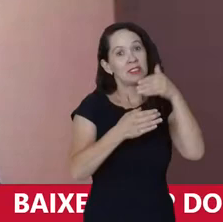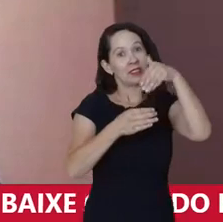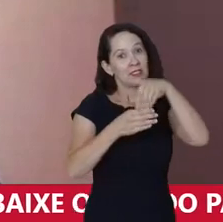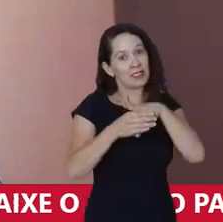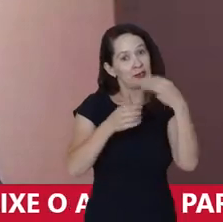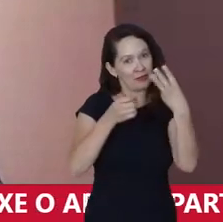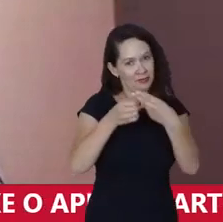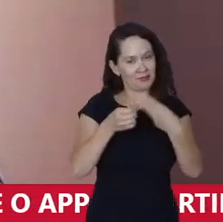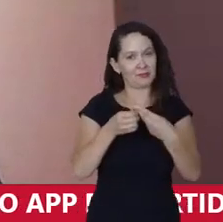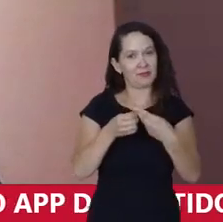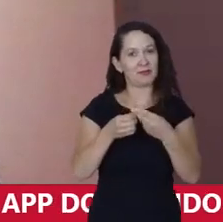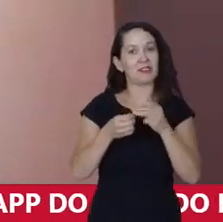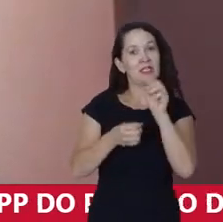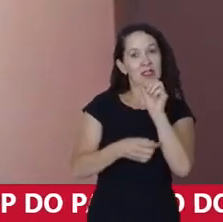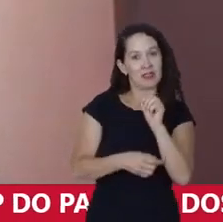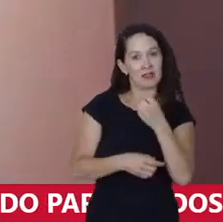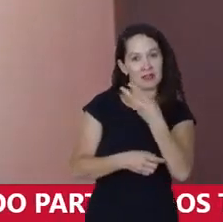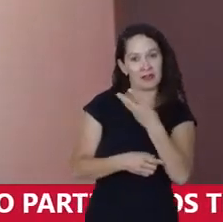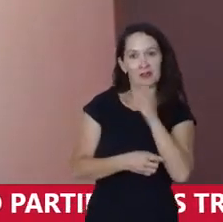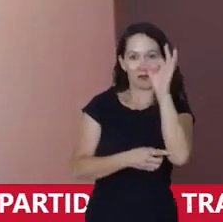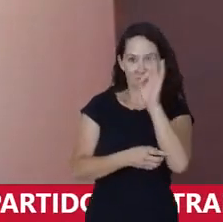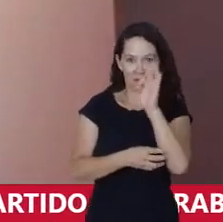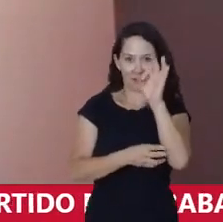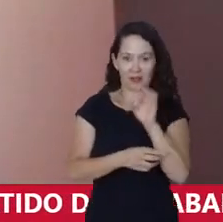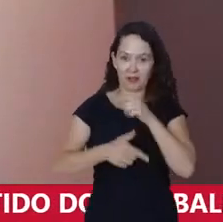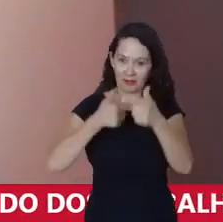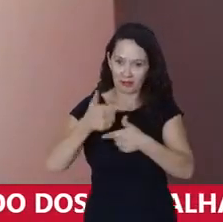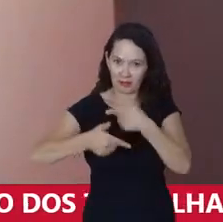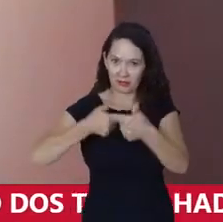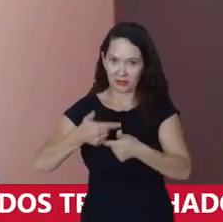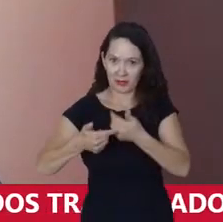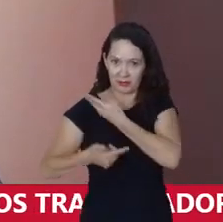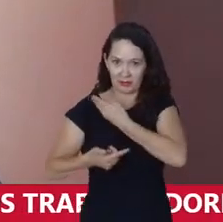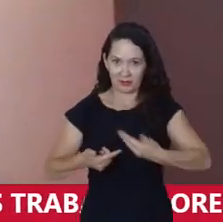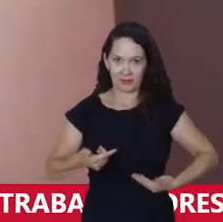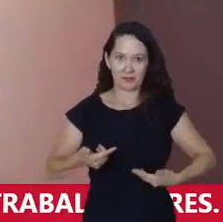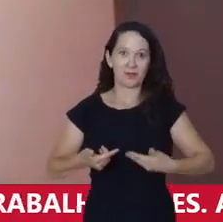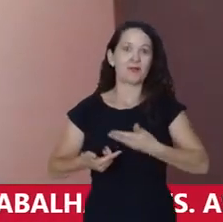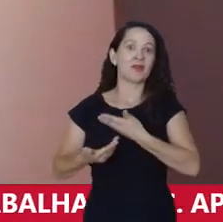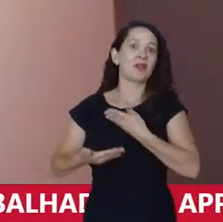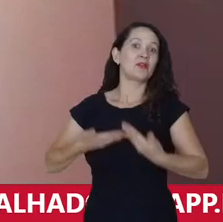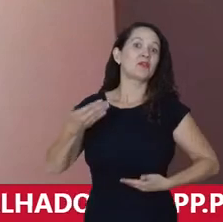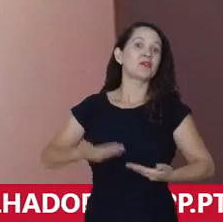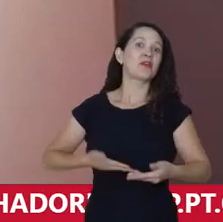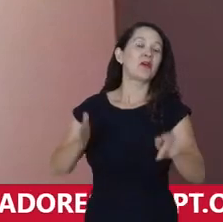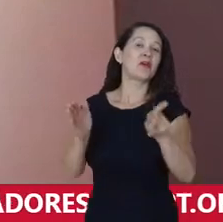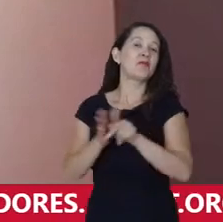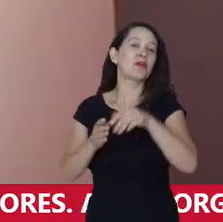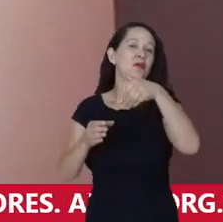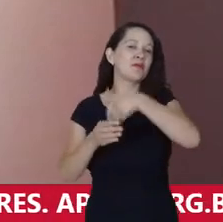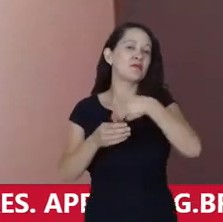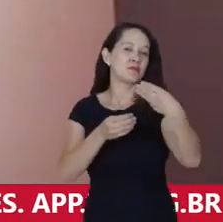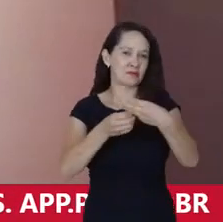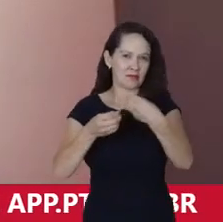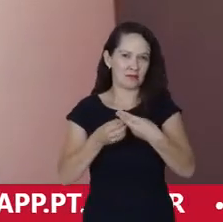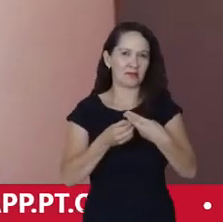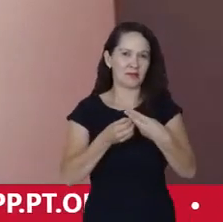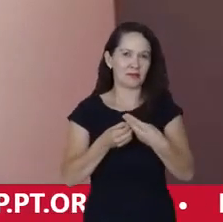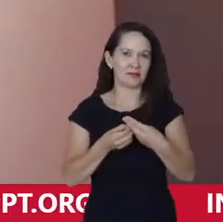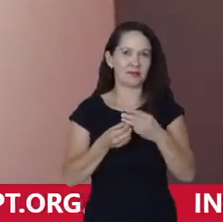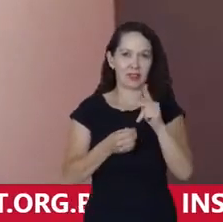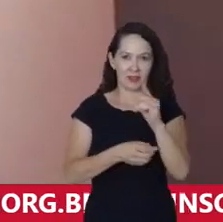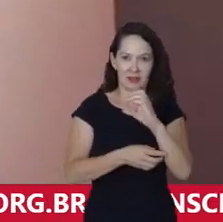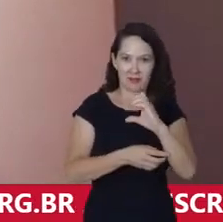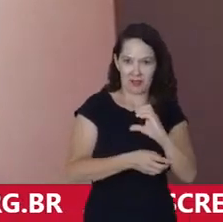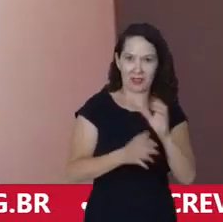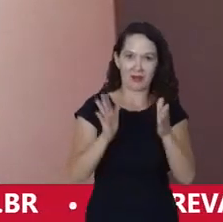pelos municípios, tanto que 63% da força de trabalho hoje do serviço público é feito por servidores municipais. Esta PEC,